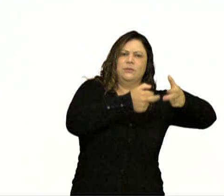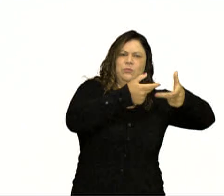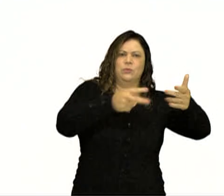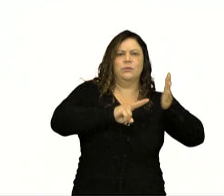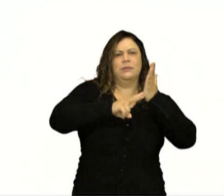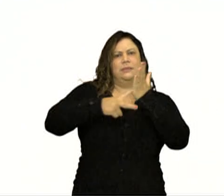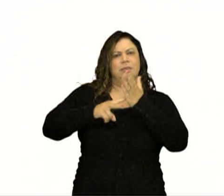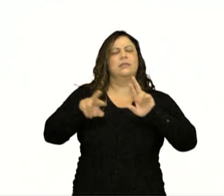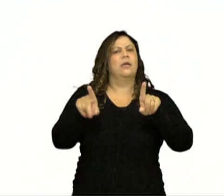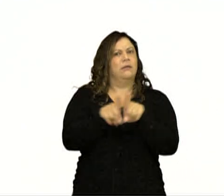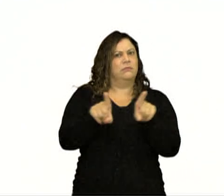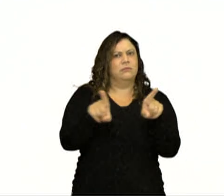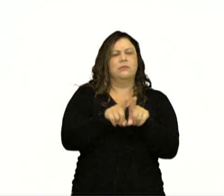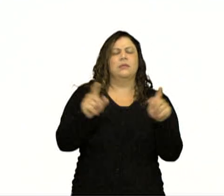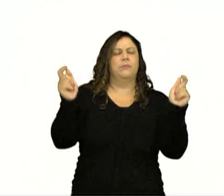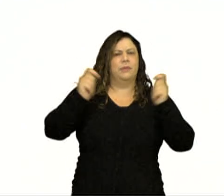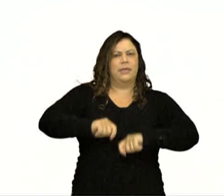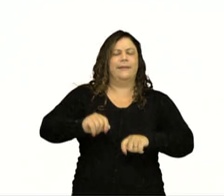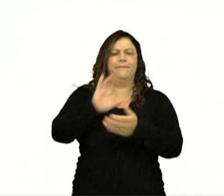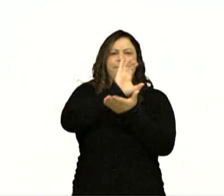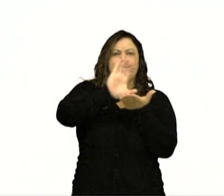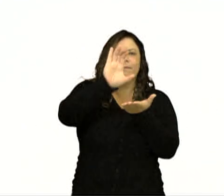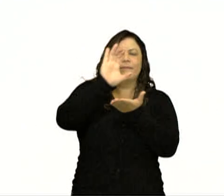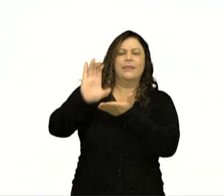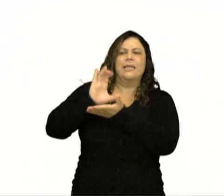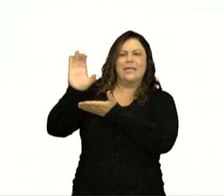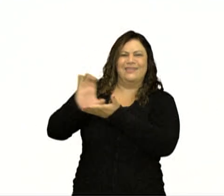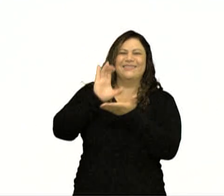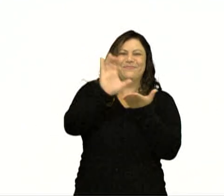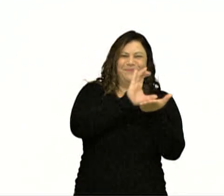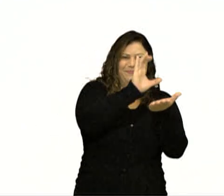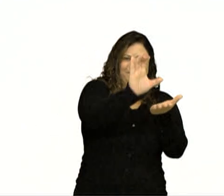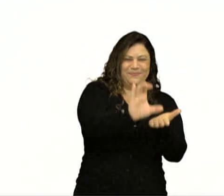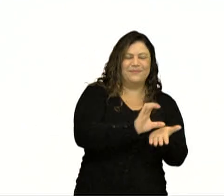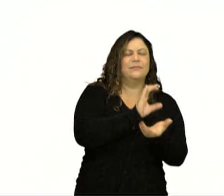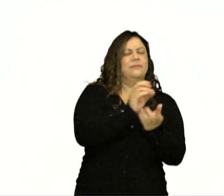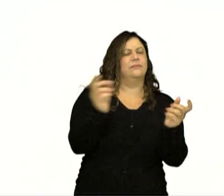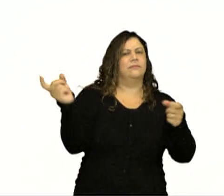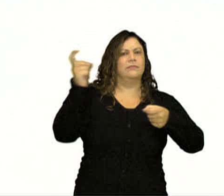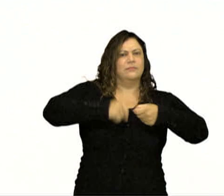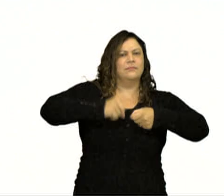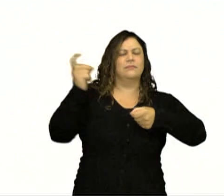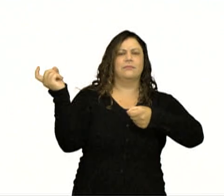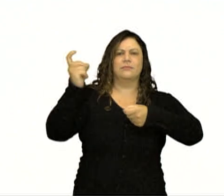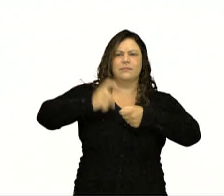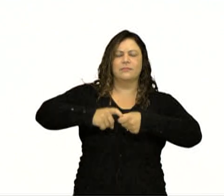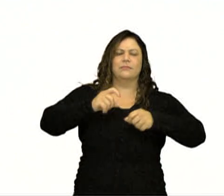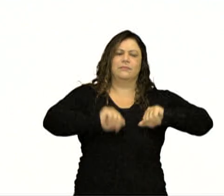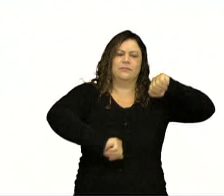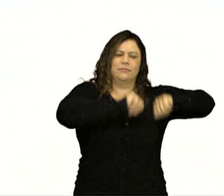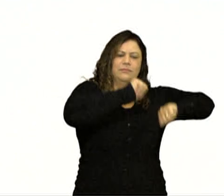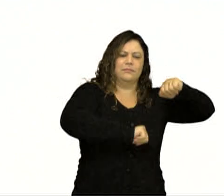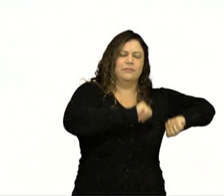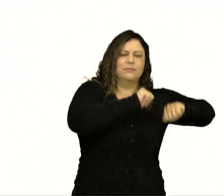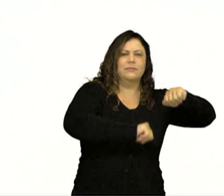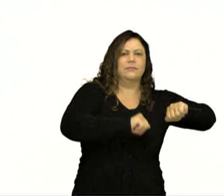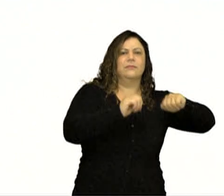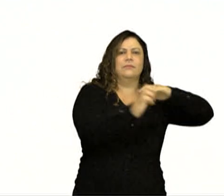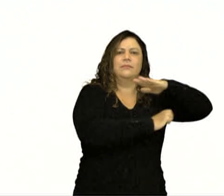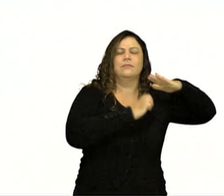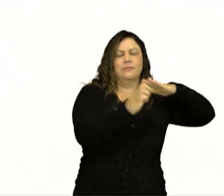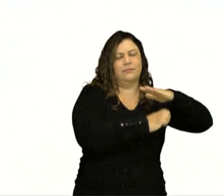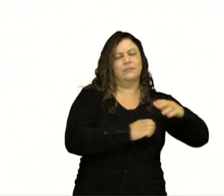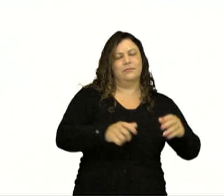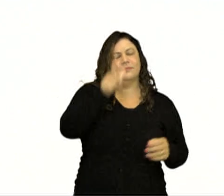conseguir grandes investimentos do governo nos setores produtivos, se aliando com os empresários alemães para assim conseguir financiar o